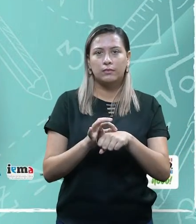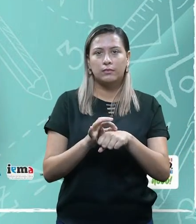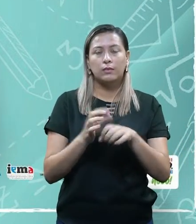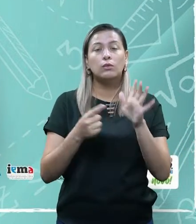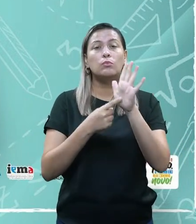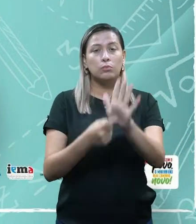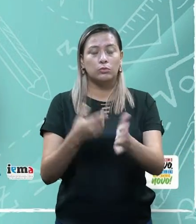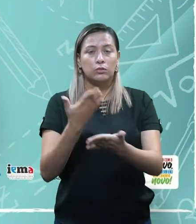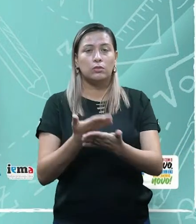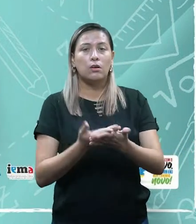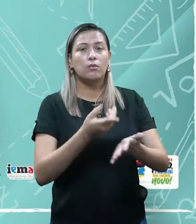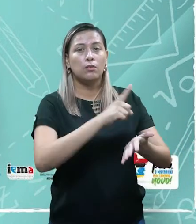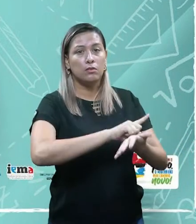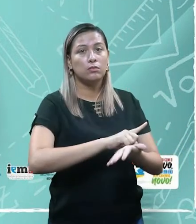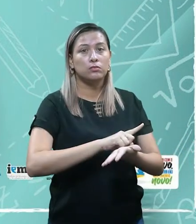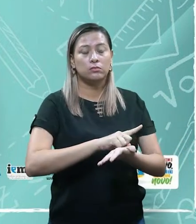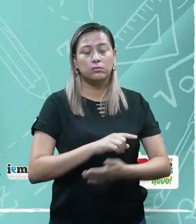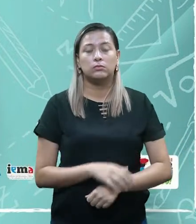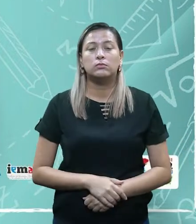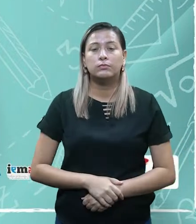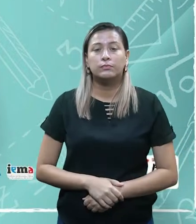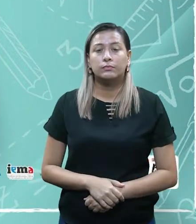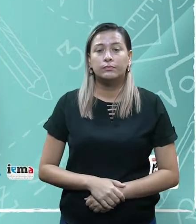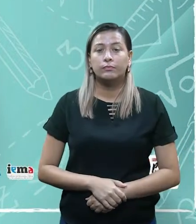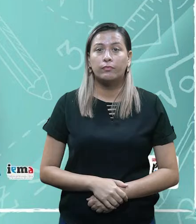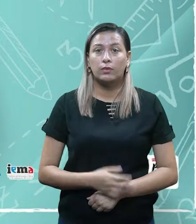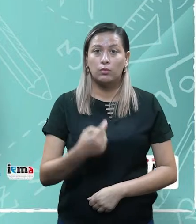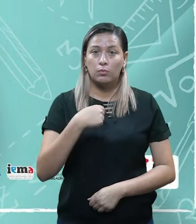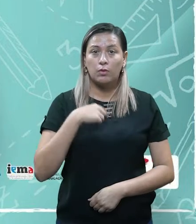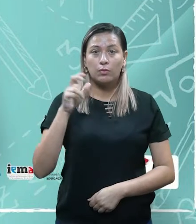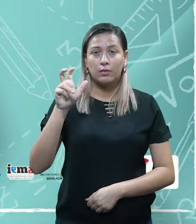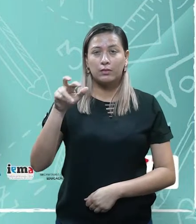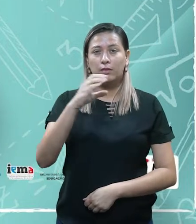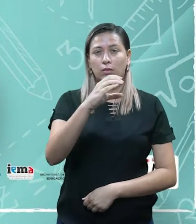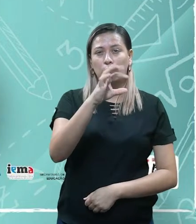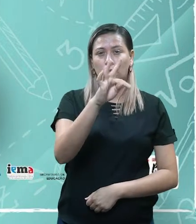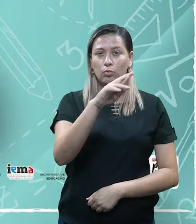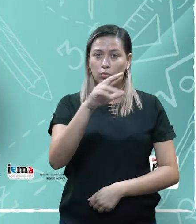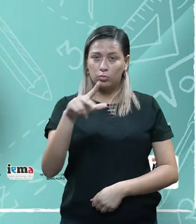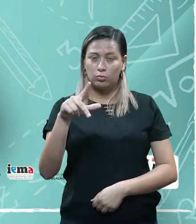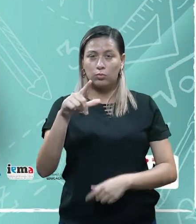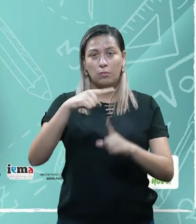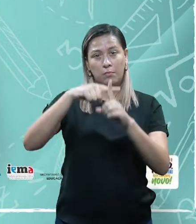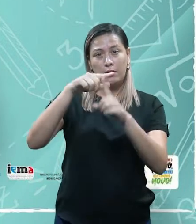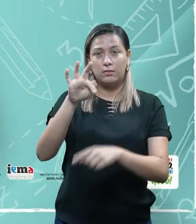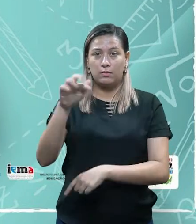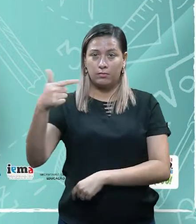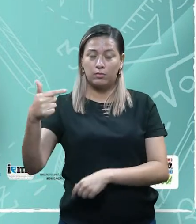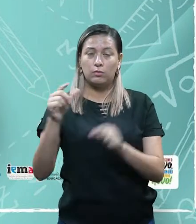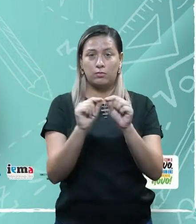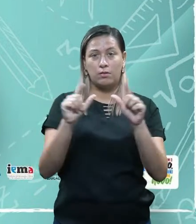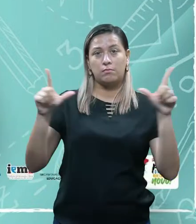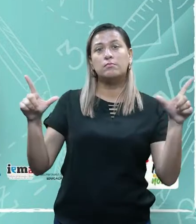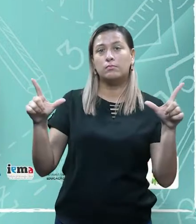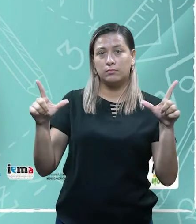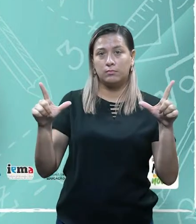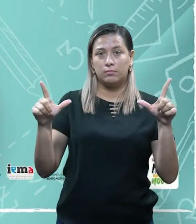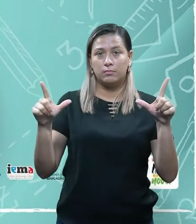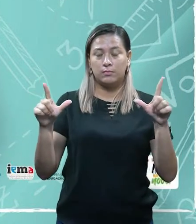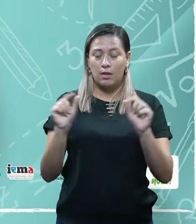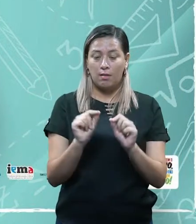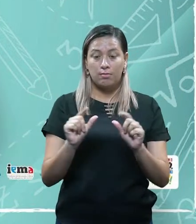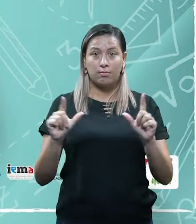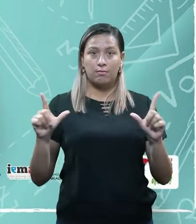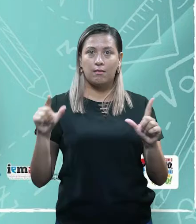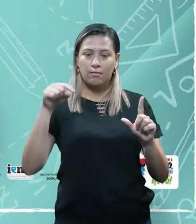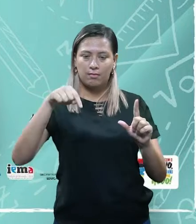projetos. E aí, quando eu clicar Ctrl F2, ele vai abrir a tela de baixo, aquela tela que eu